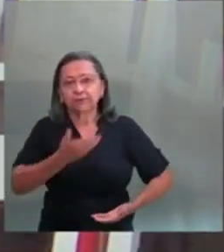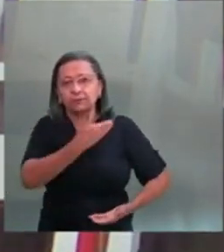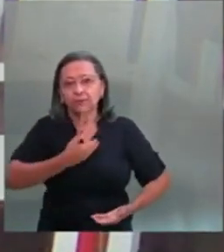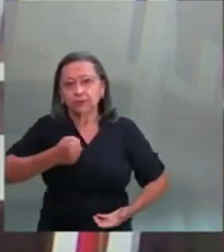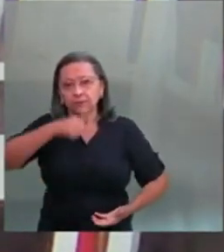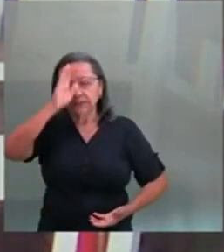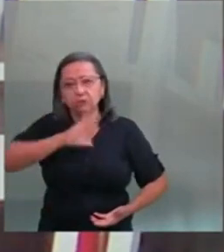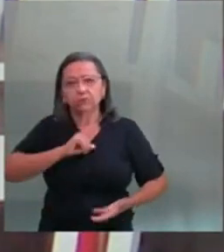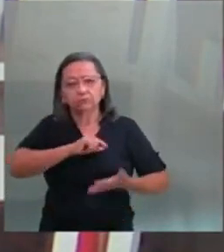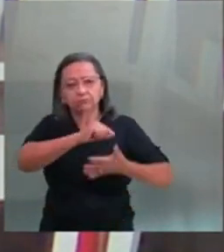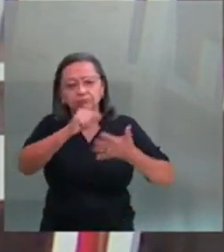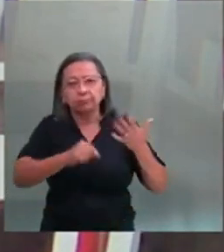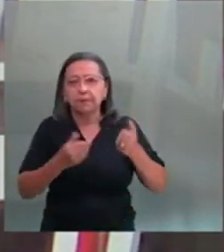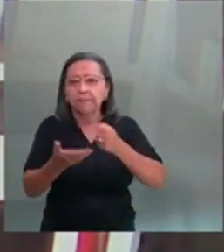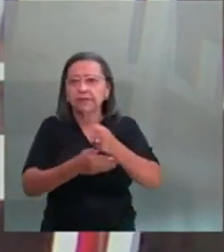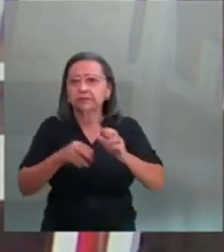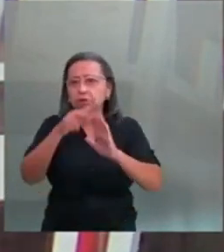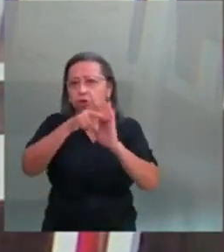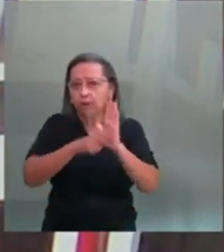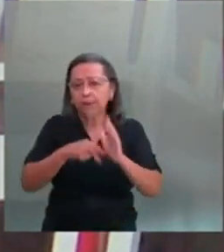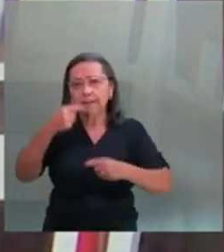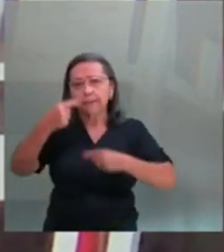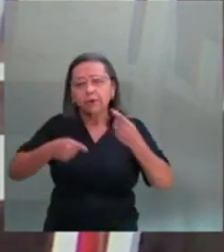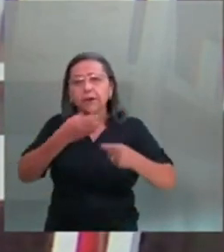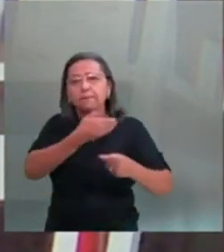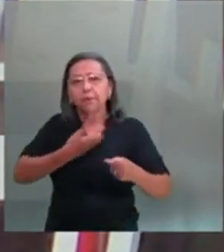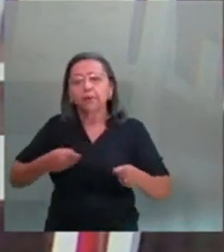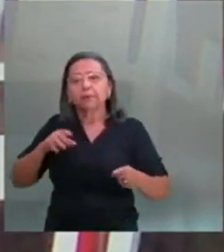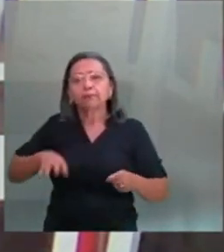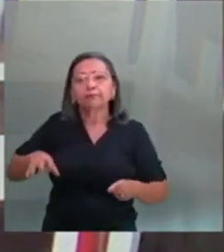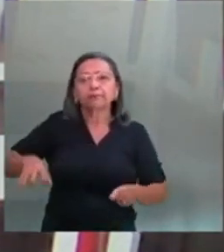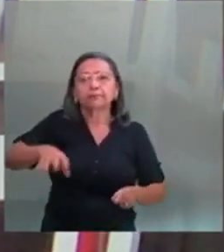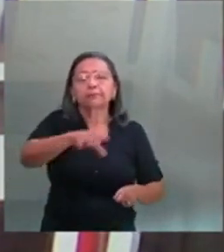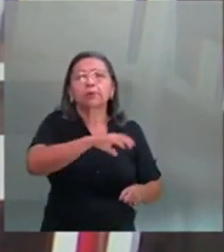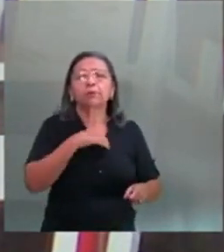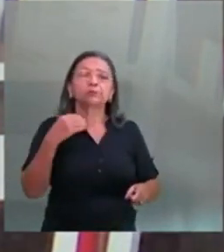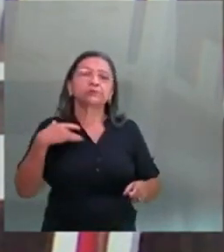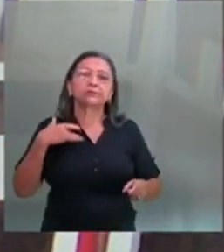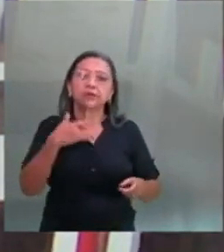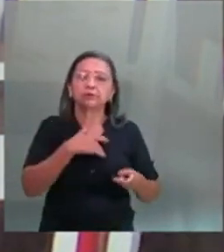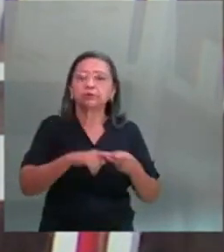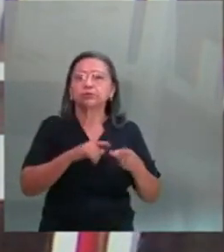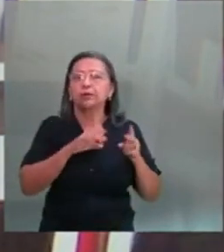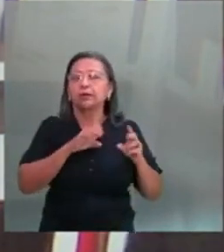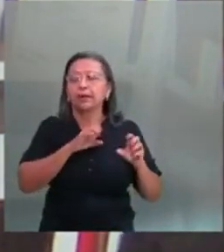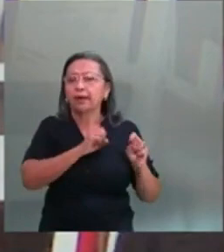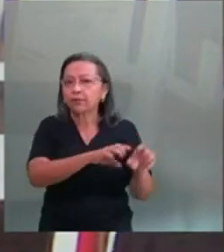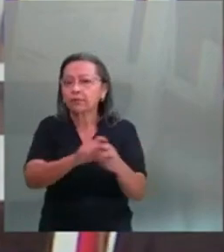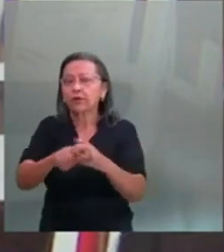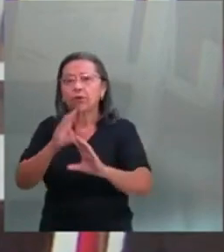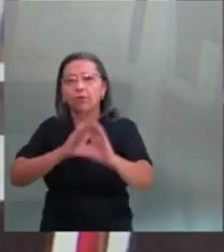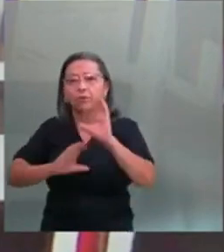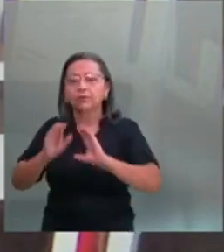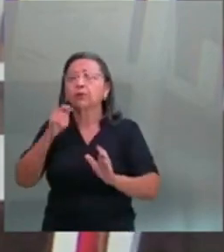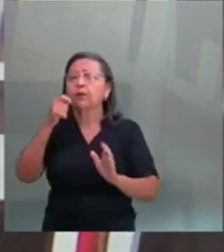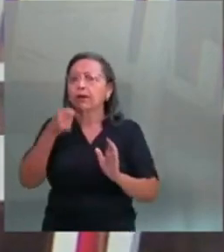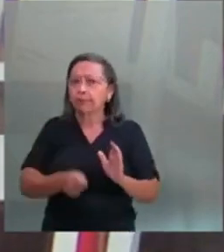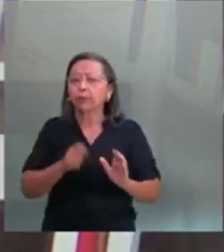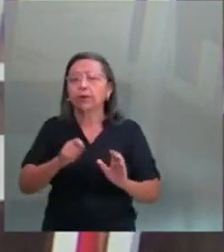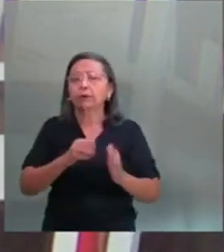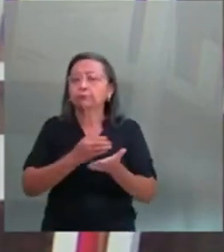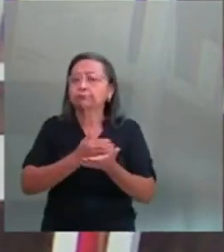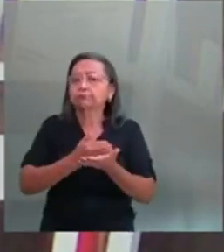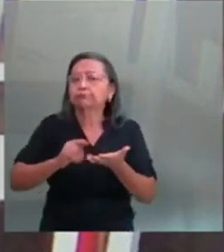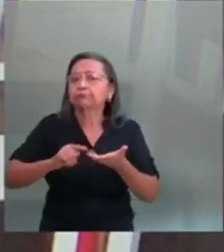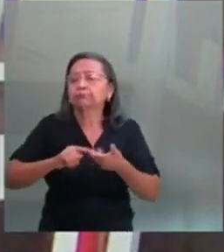bases normativas para políticas públicas em áreas setoriais como saúde, educação e comunicação, afirmando os